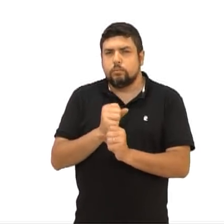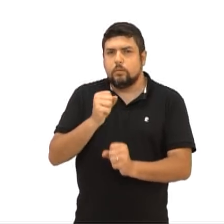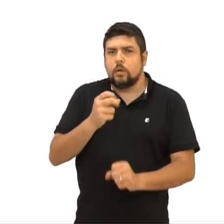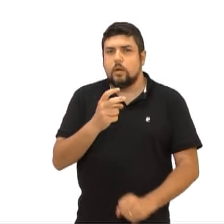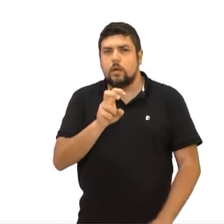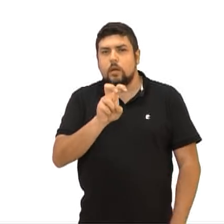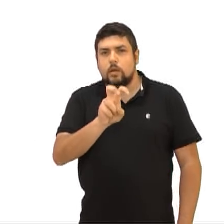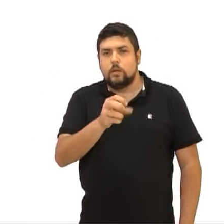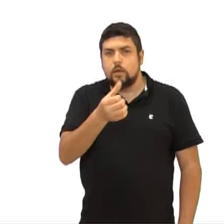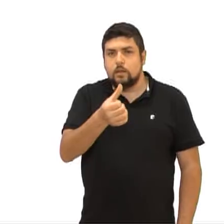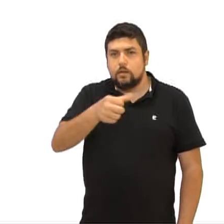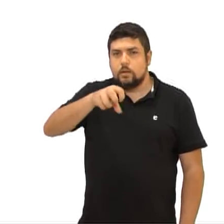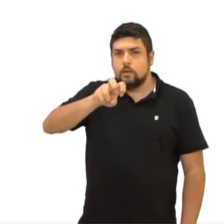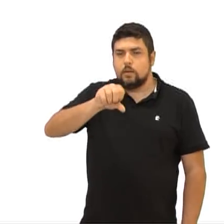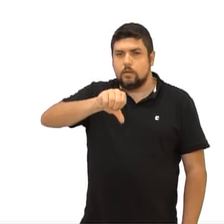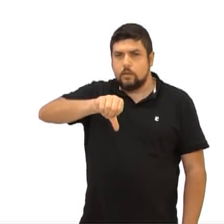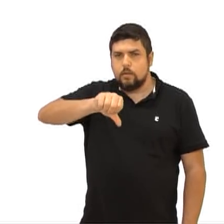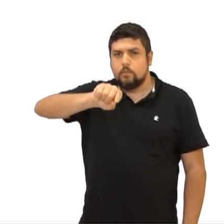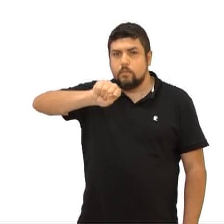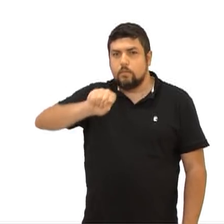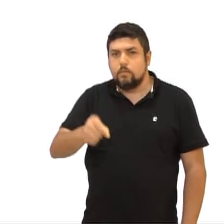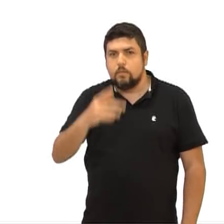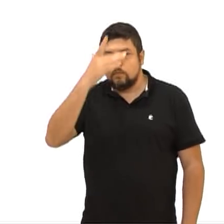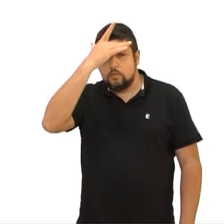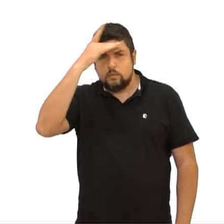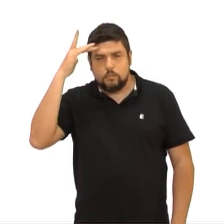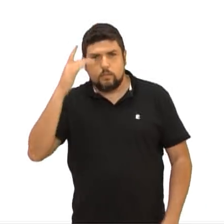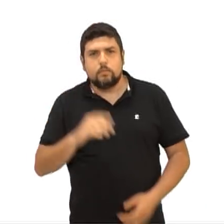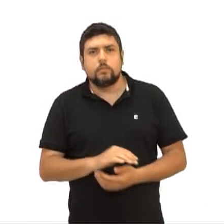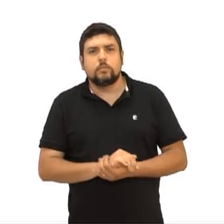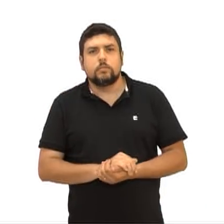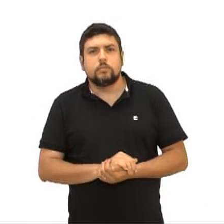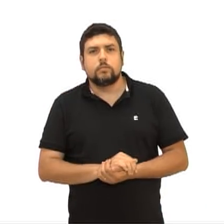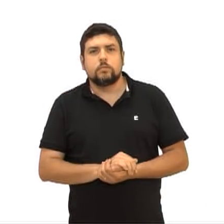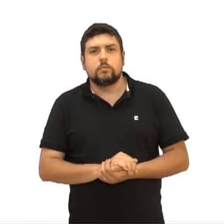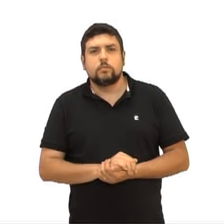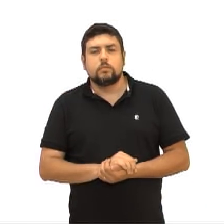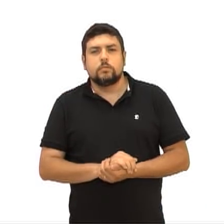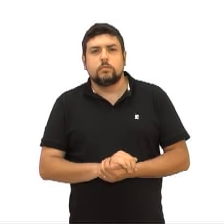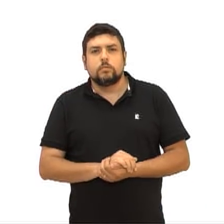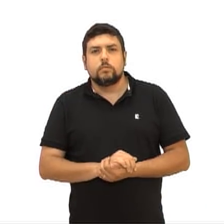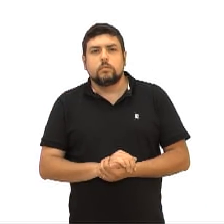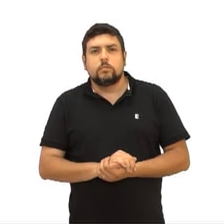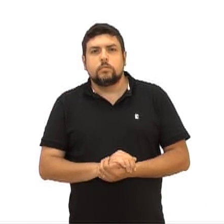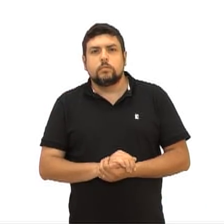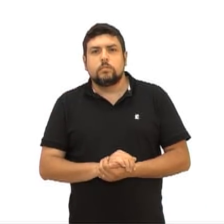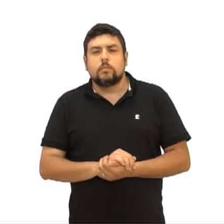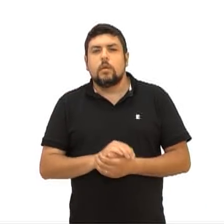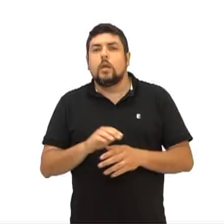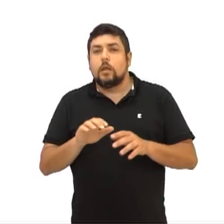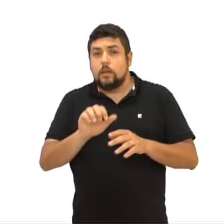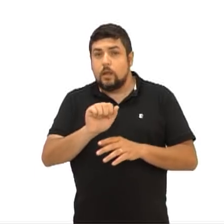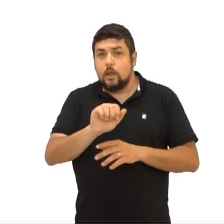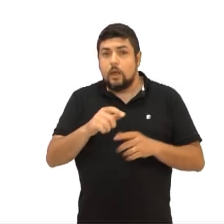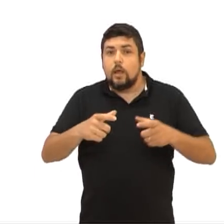569 mil habitantes, segundo o IBGE de 2019, e ocupa uma área de